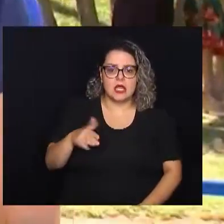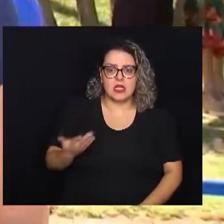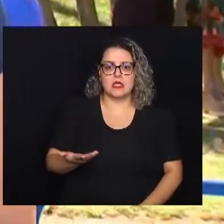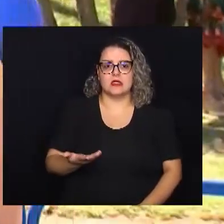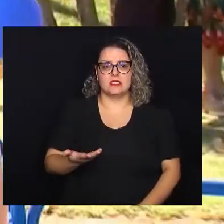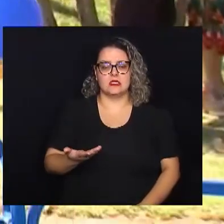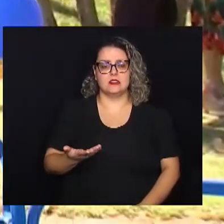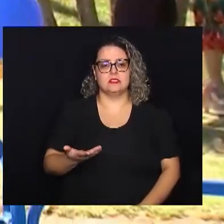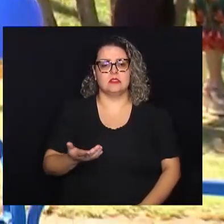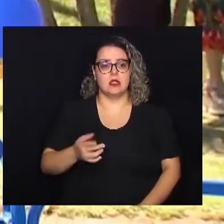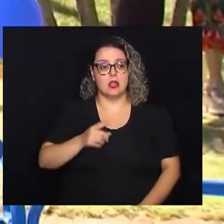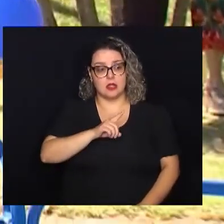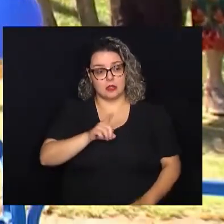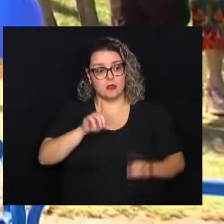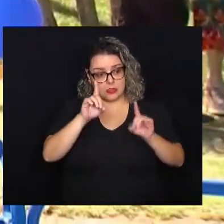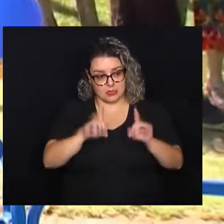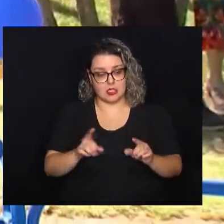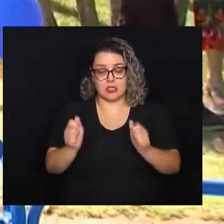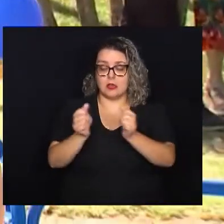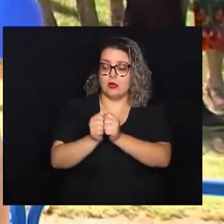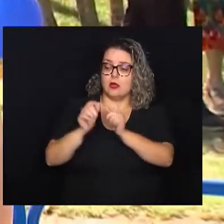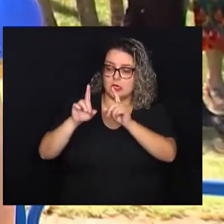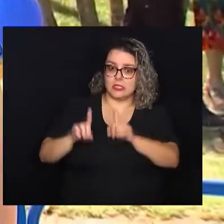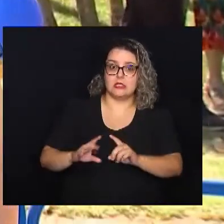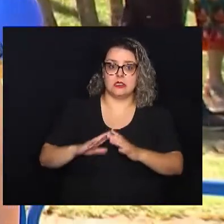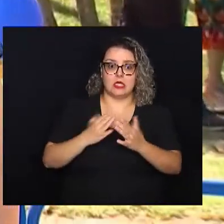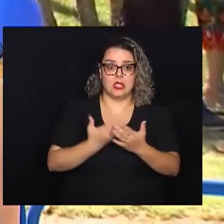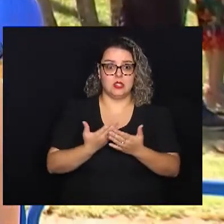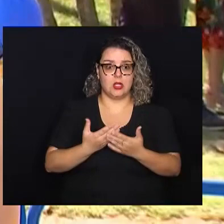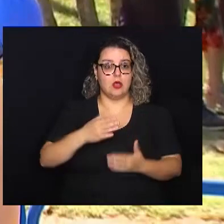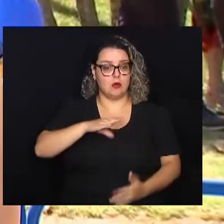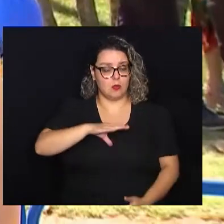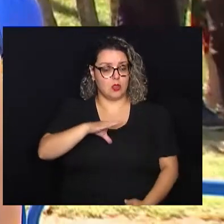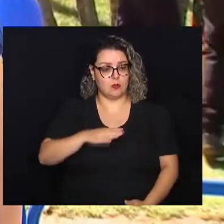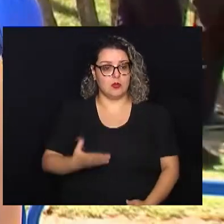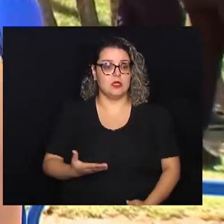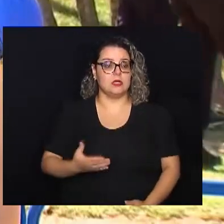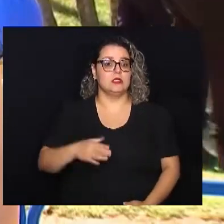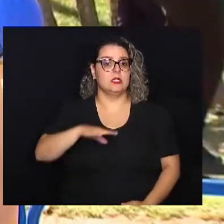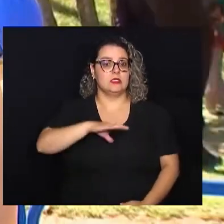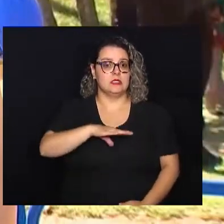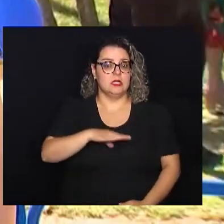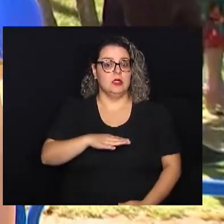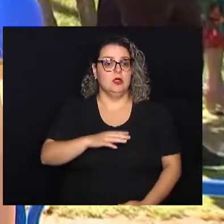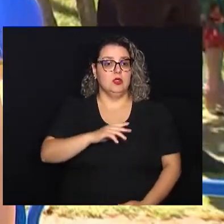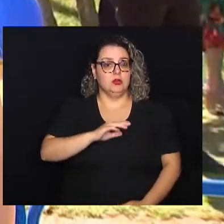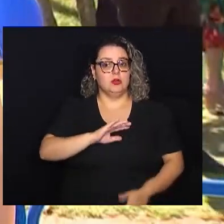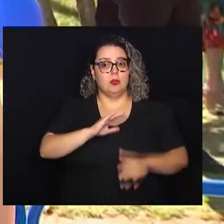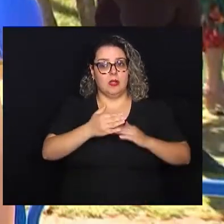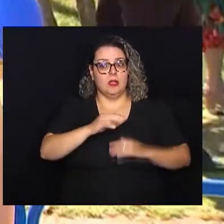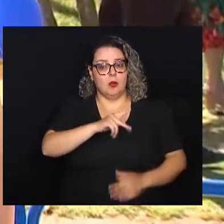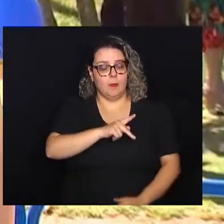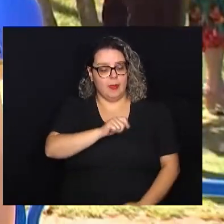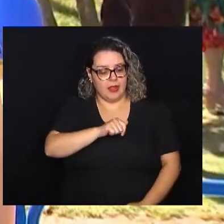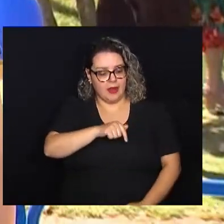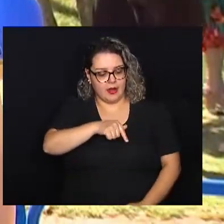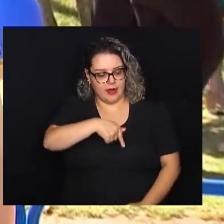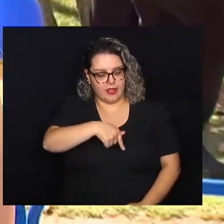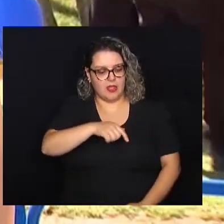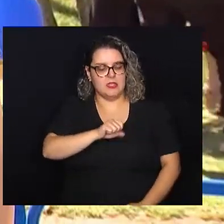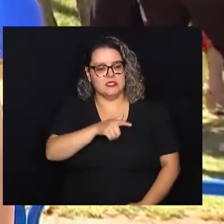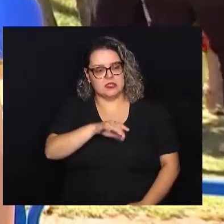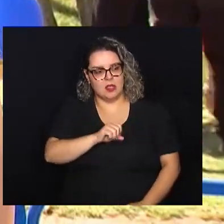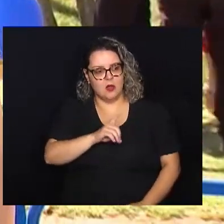não deficientes e com deficiência da escola aqui Municipal aqui da da cidade do Parque São Domingos tem algum plano para poder